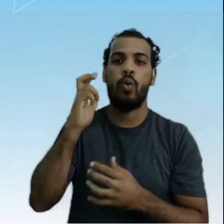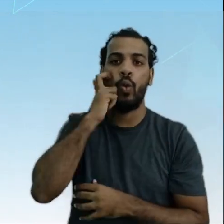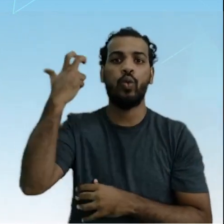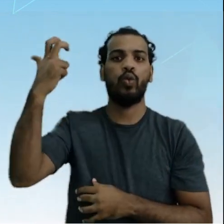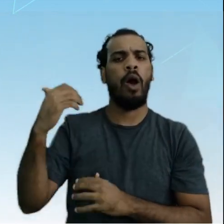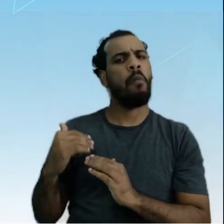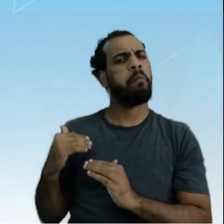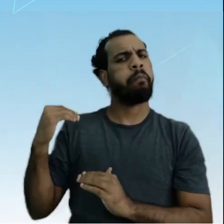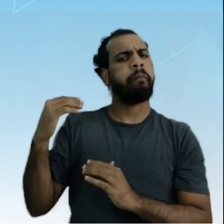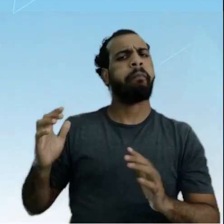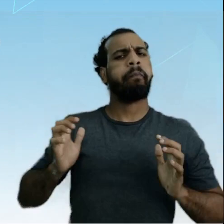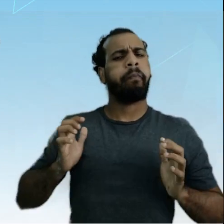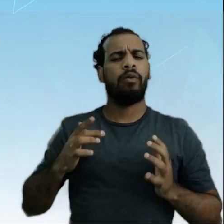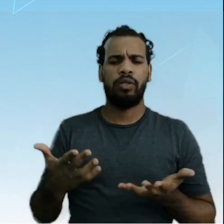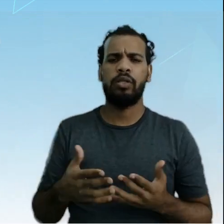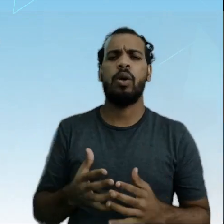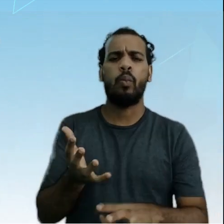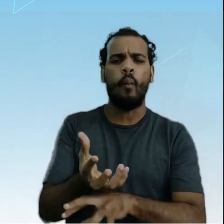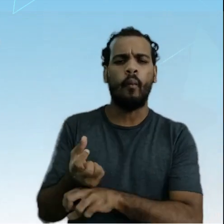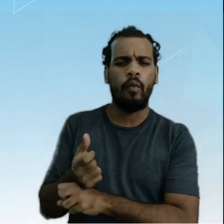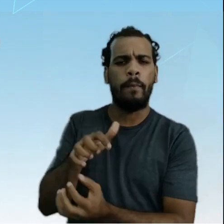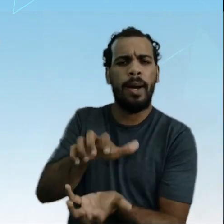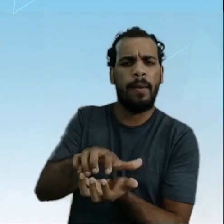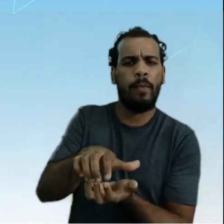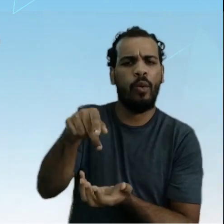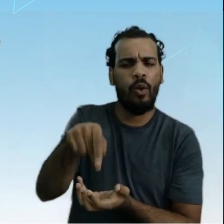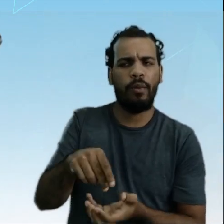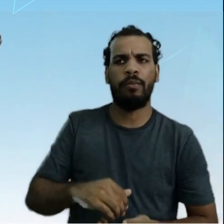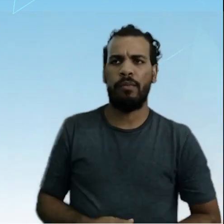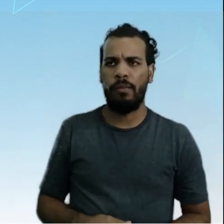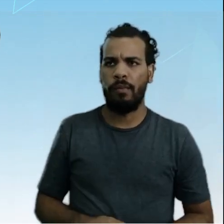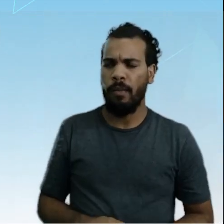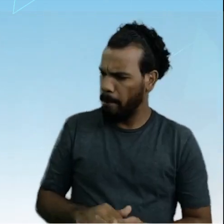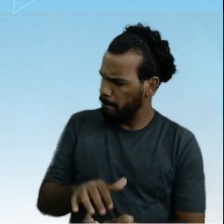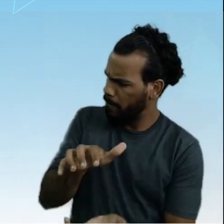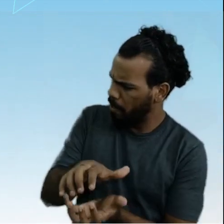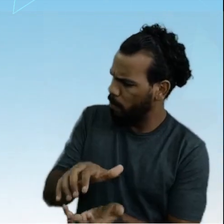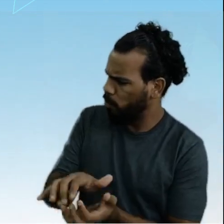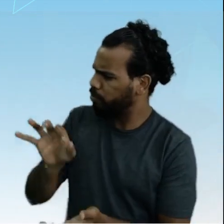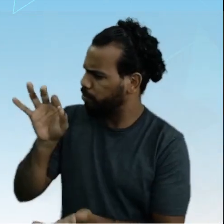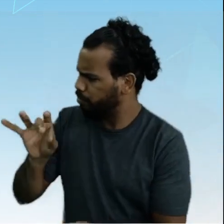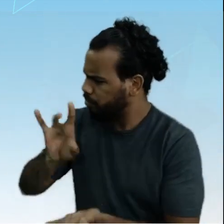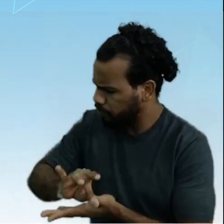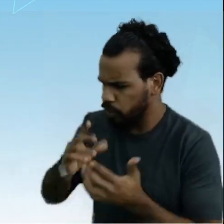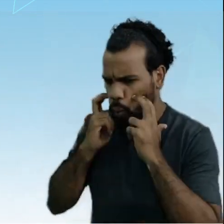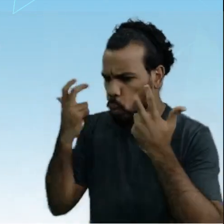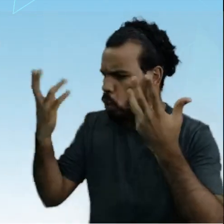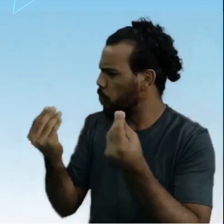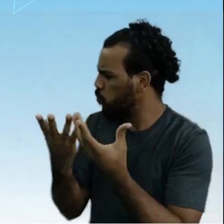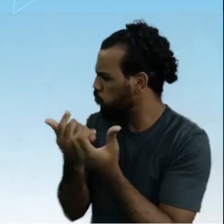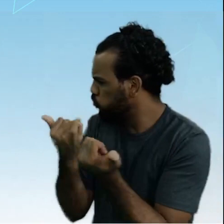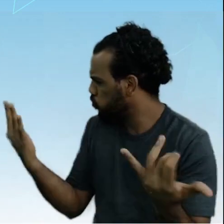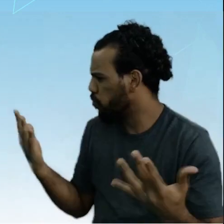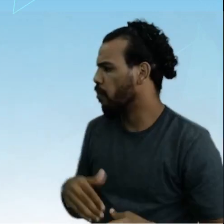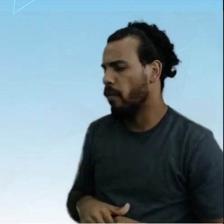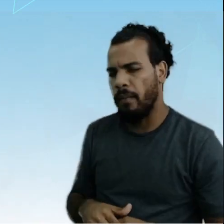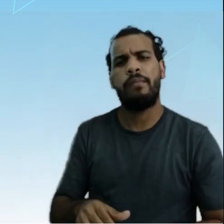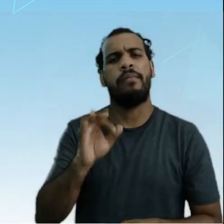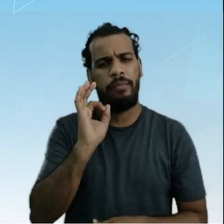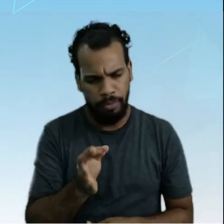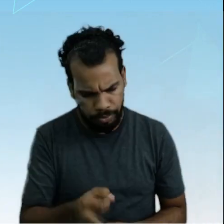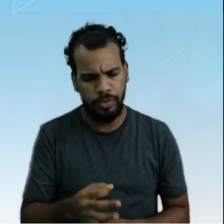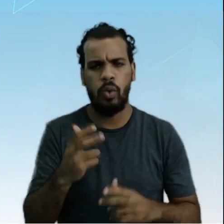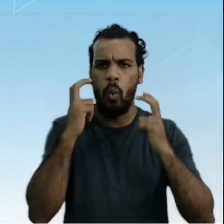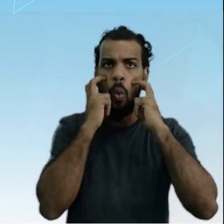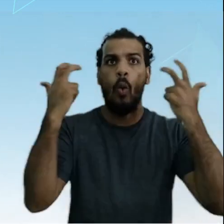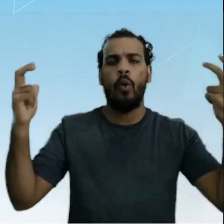e de Pernambuco, não é isso? sim. Uma pergunta. Pernambuco é realmente um celeiro cultural, não é isso? Totalmente, totalmente celeiro